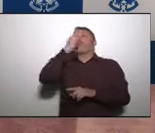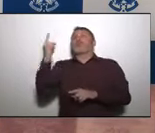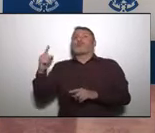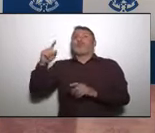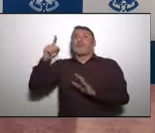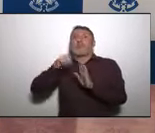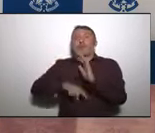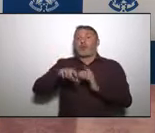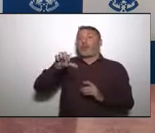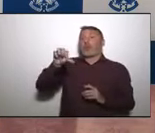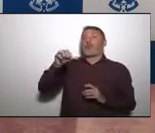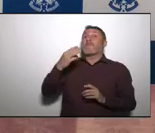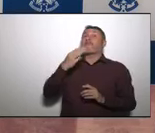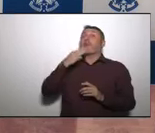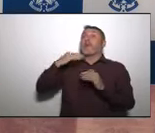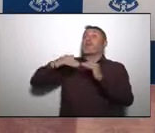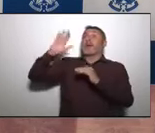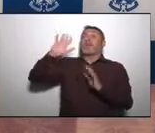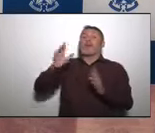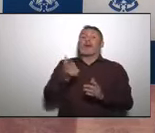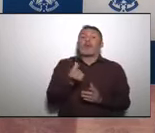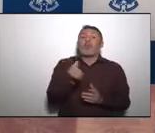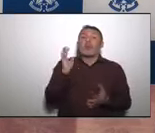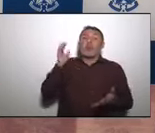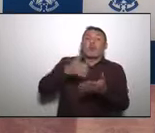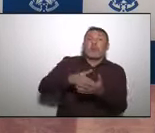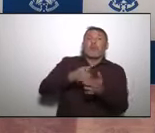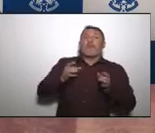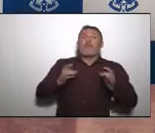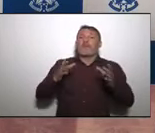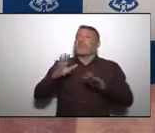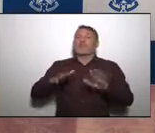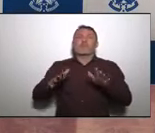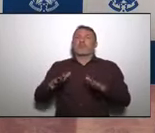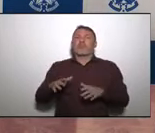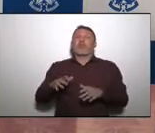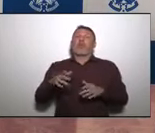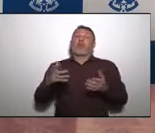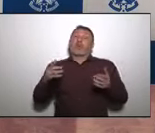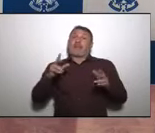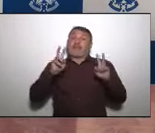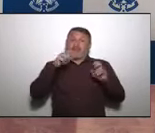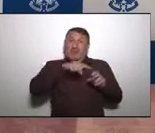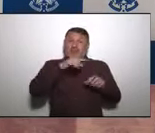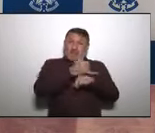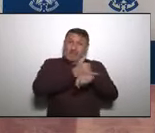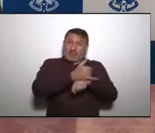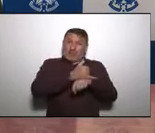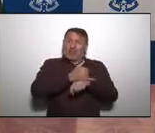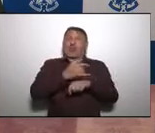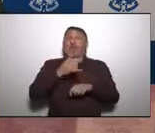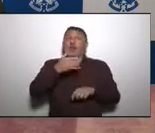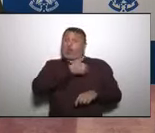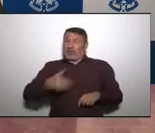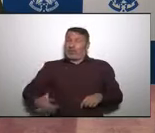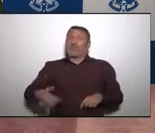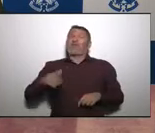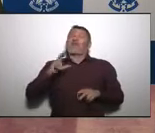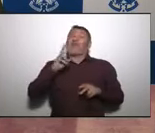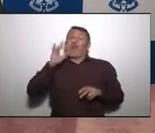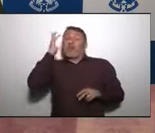um impacto grande no preço do petróleo. Então a gente tende a perder em torno de 1 bilhão e 200, 1 bilhão e 300 com